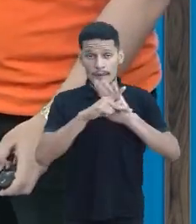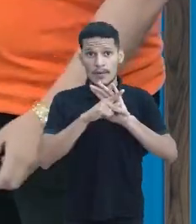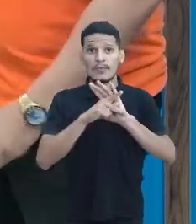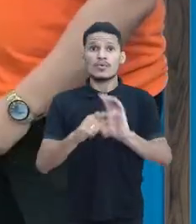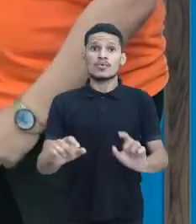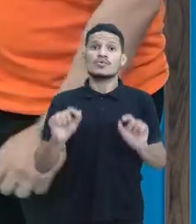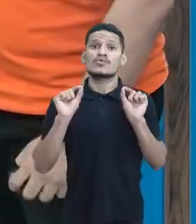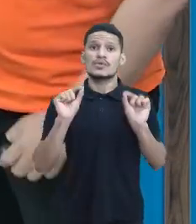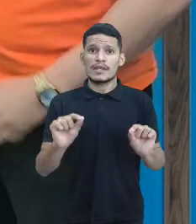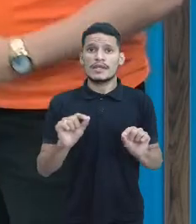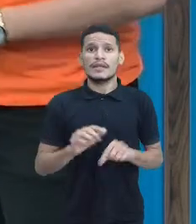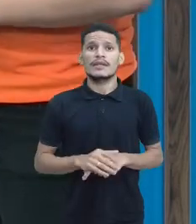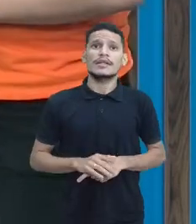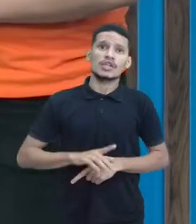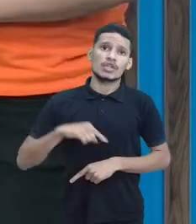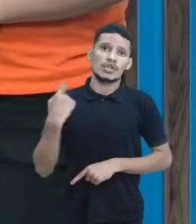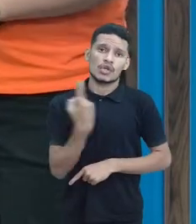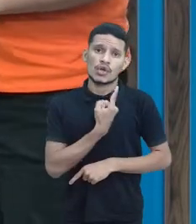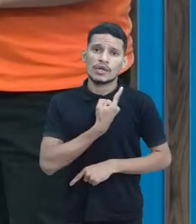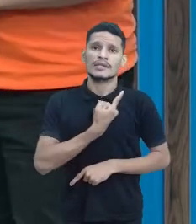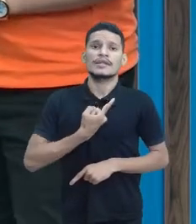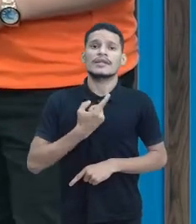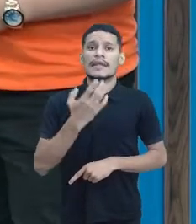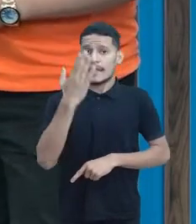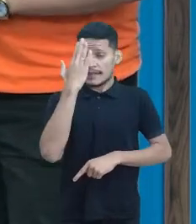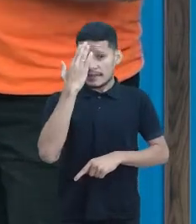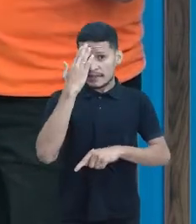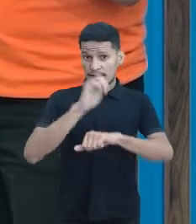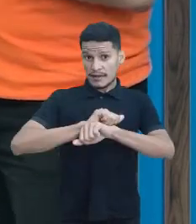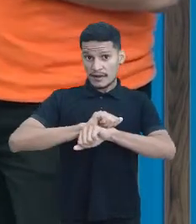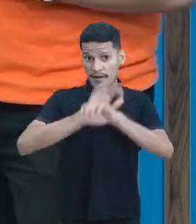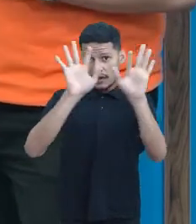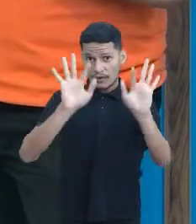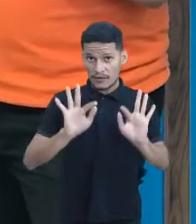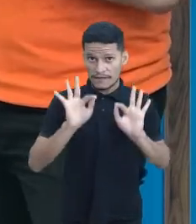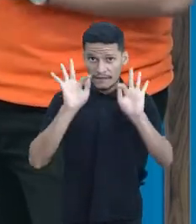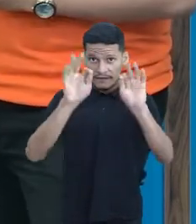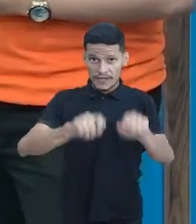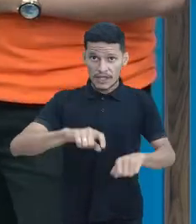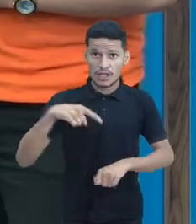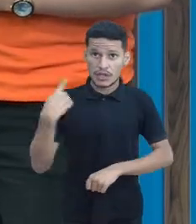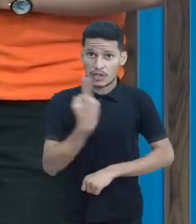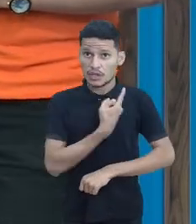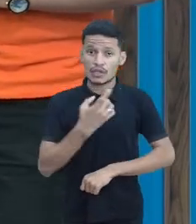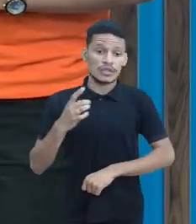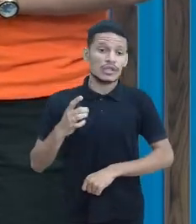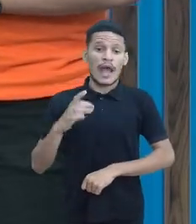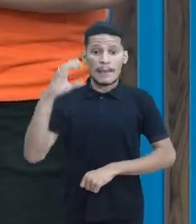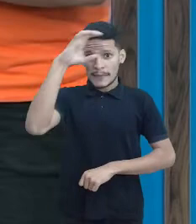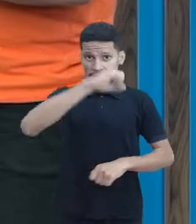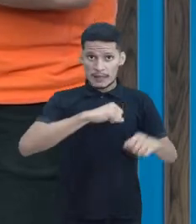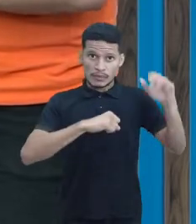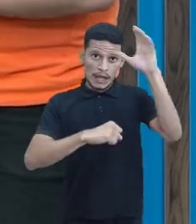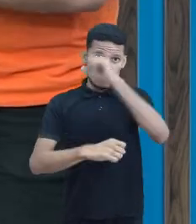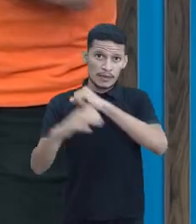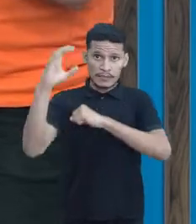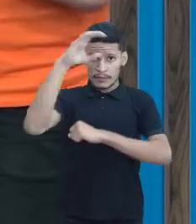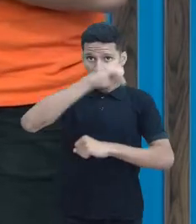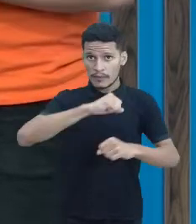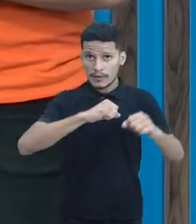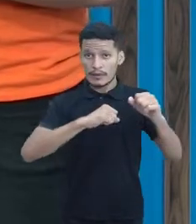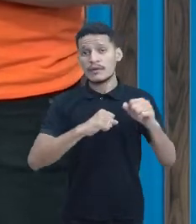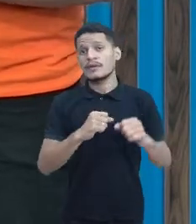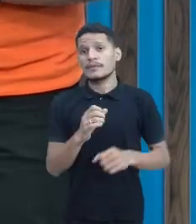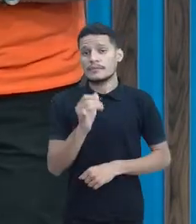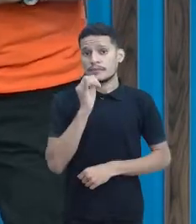ideia é nós entendermos que, no fim, nós só não aprendemos, nós só nos